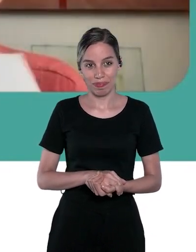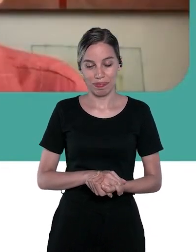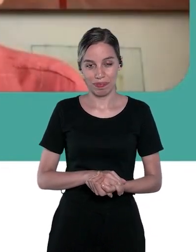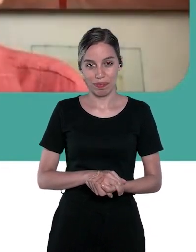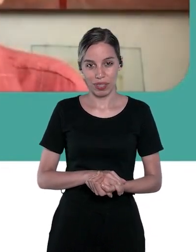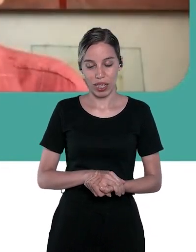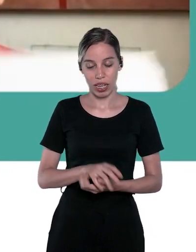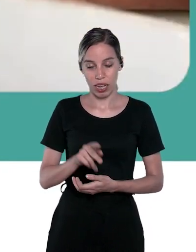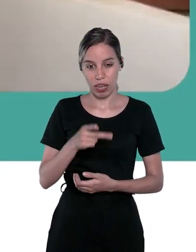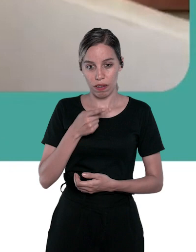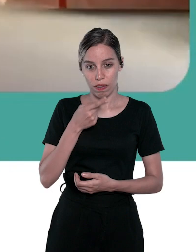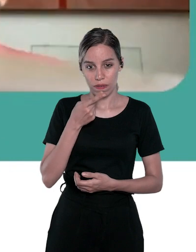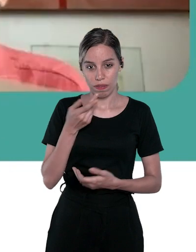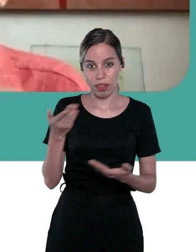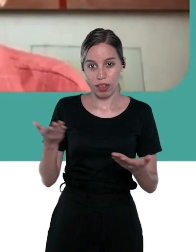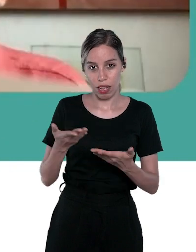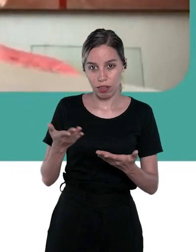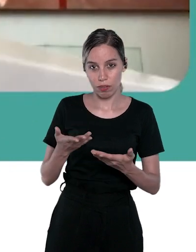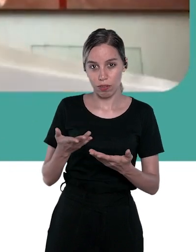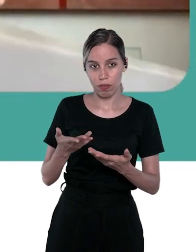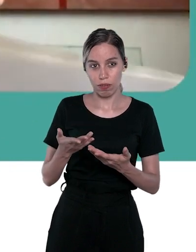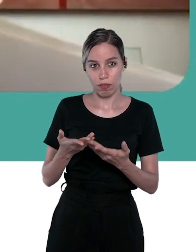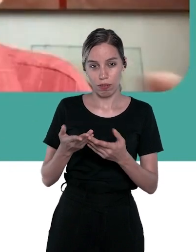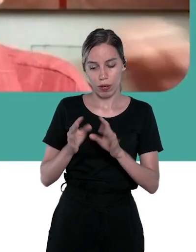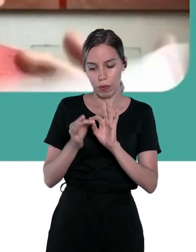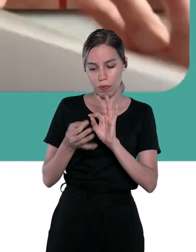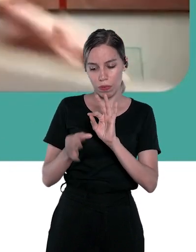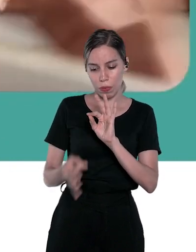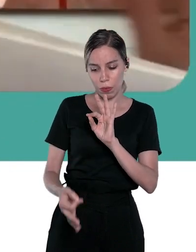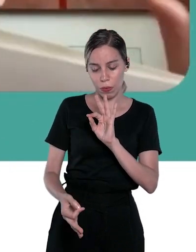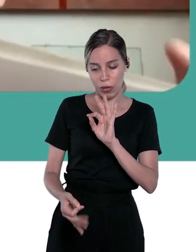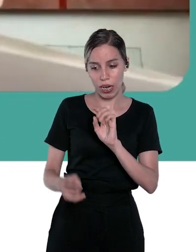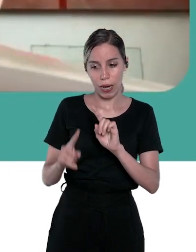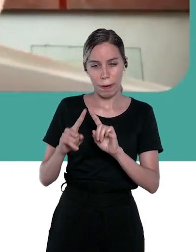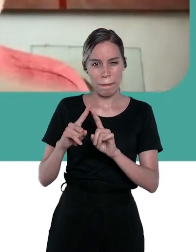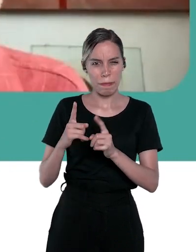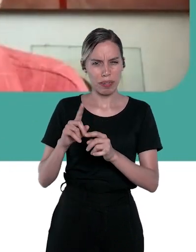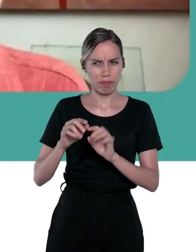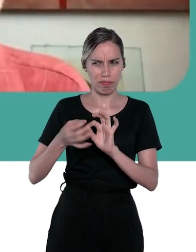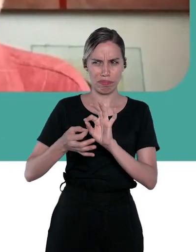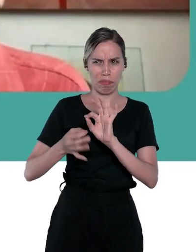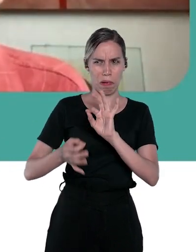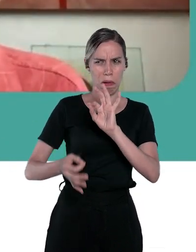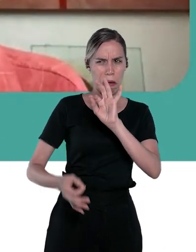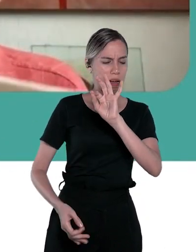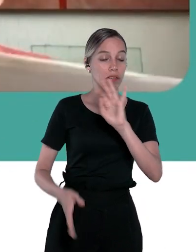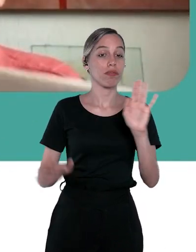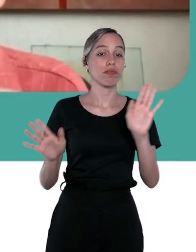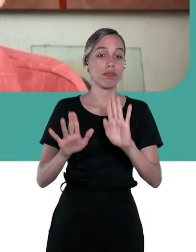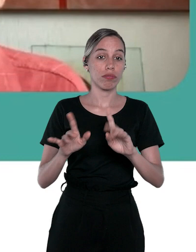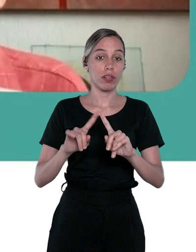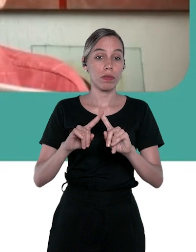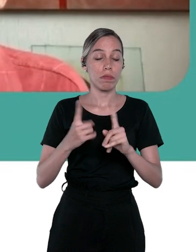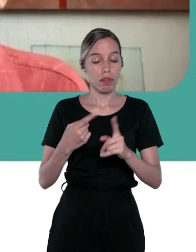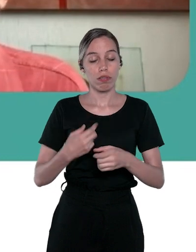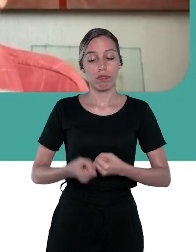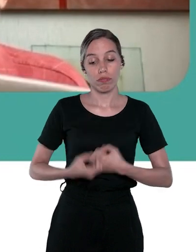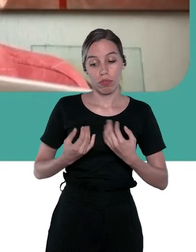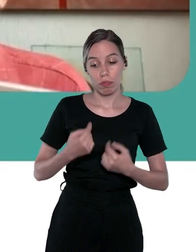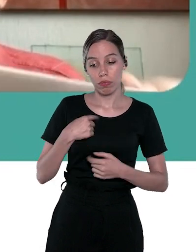vou falar agora um pouco mais longo, mas não é muito longo também. É um poema que eu